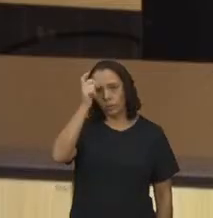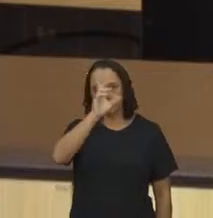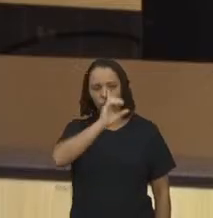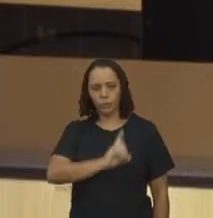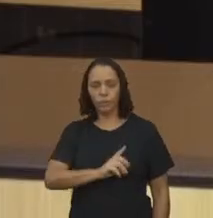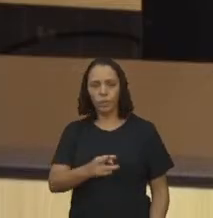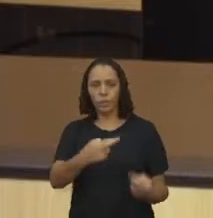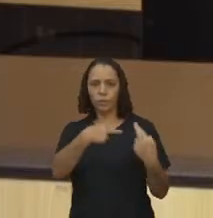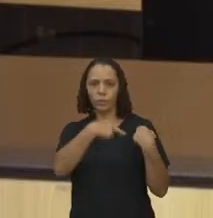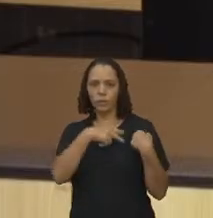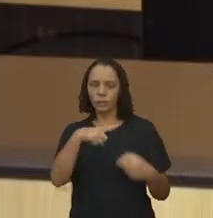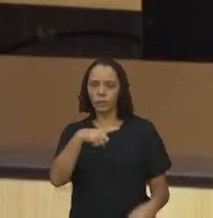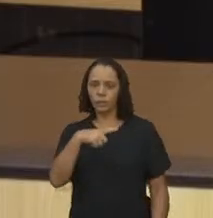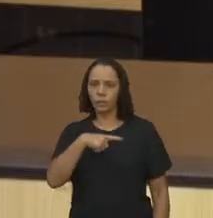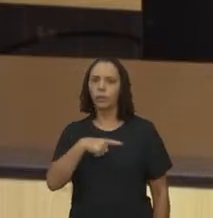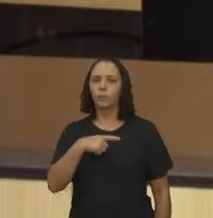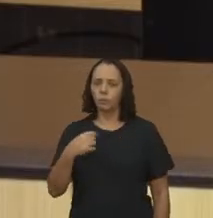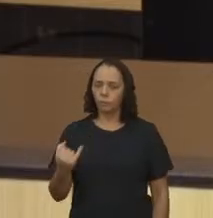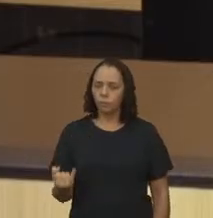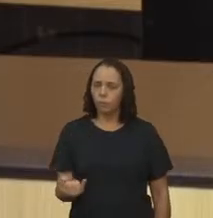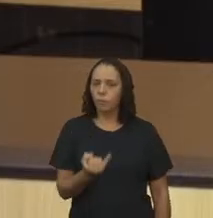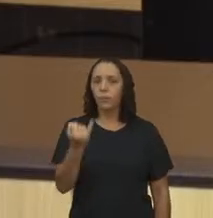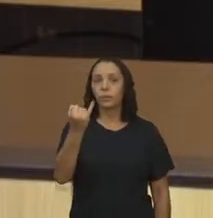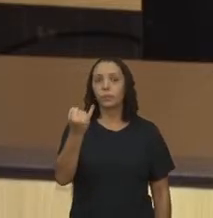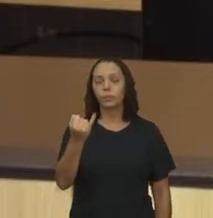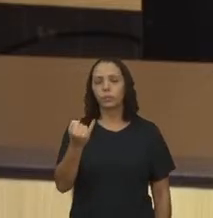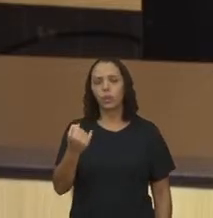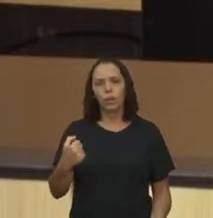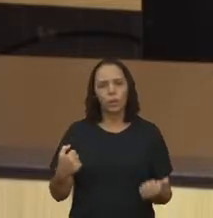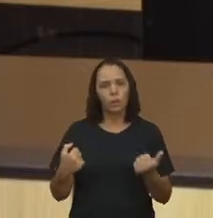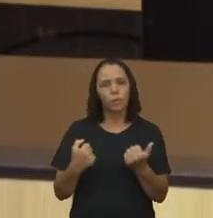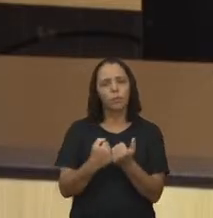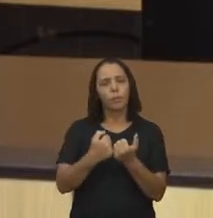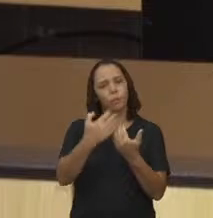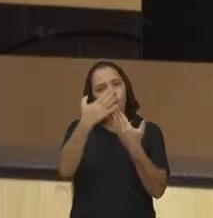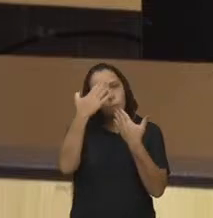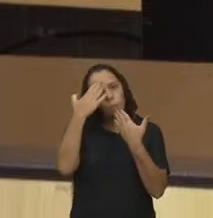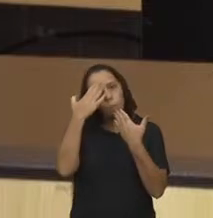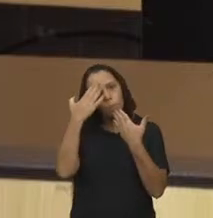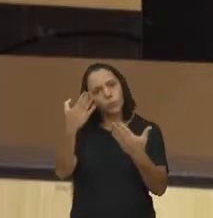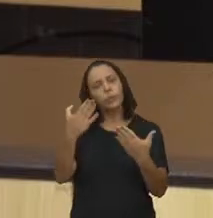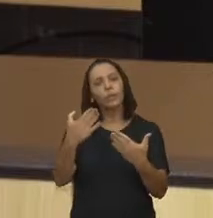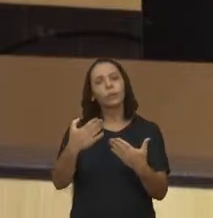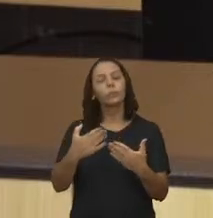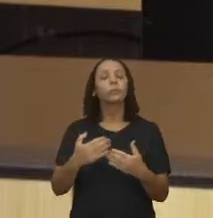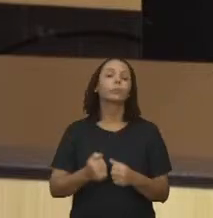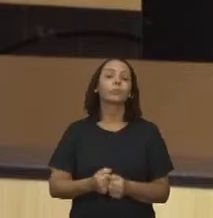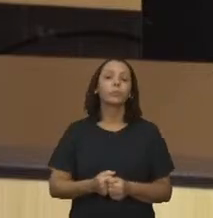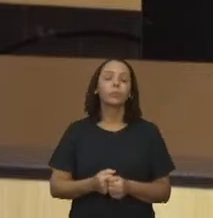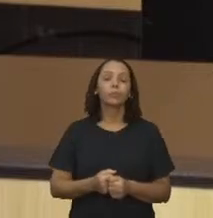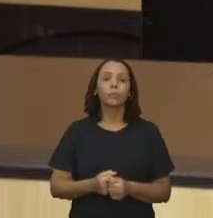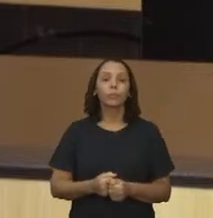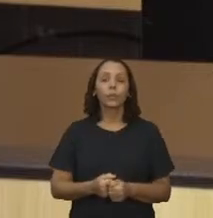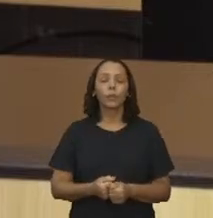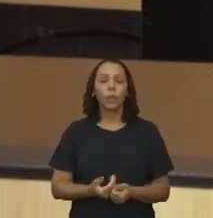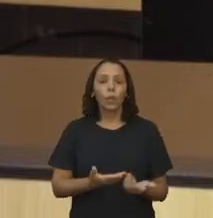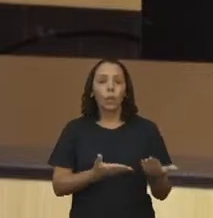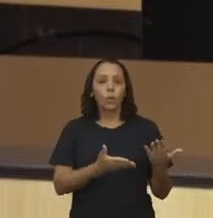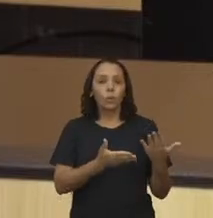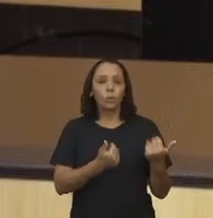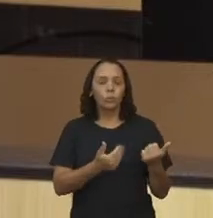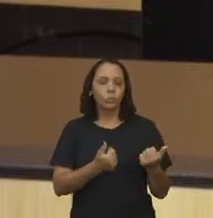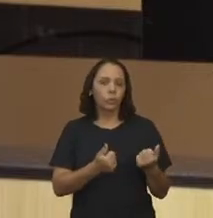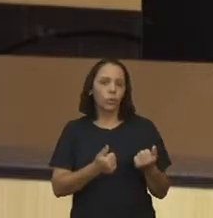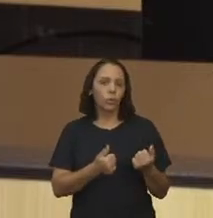seus direitos também. Então, agradeço o apoio de todos vocês e parabenizar todos os agentes mirins que foram formados, os